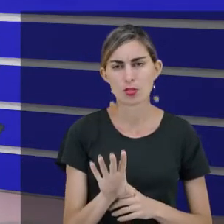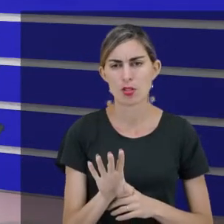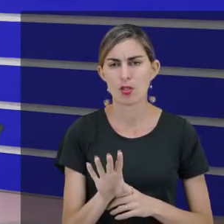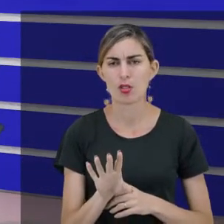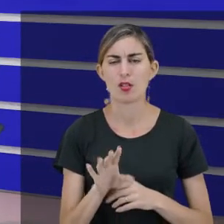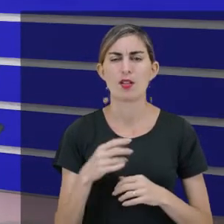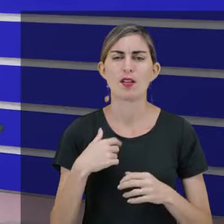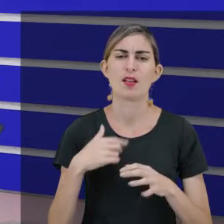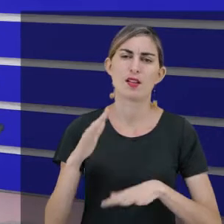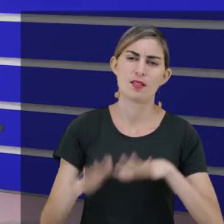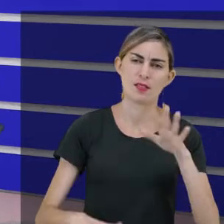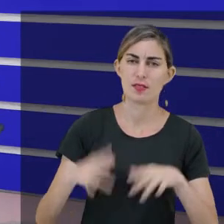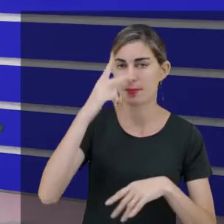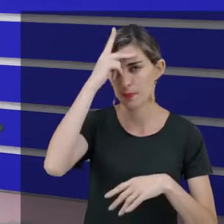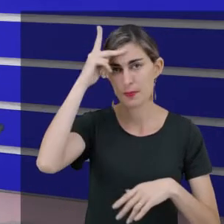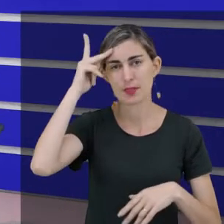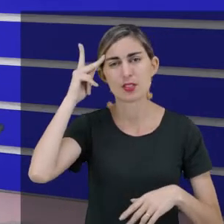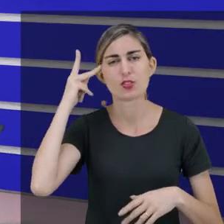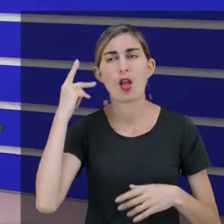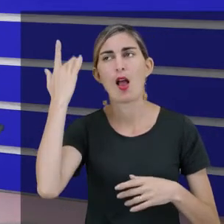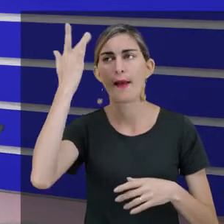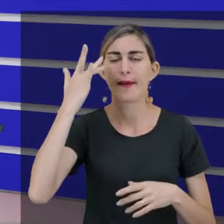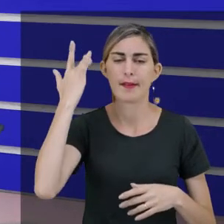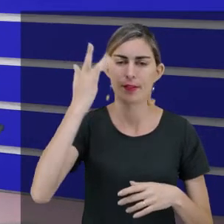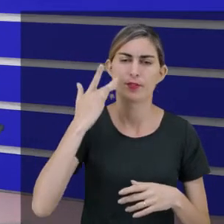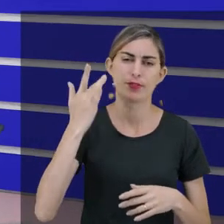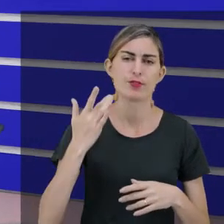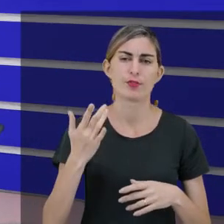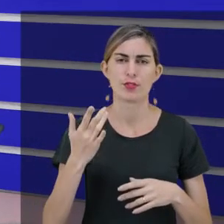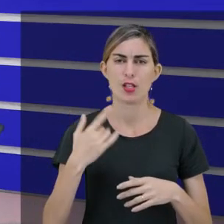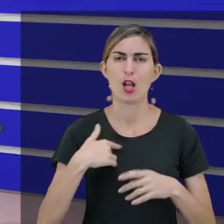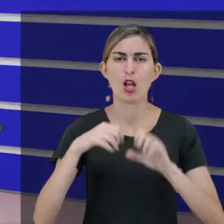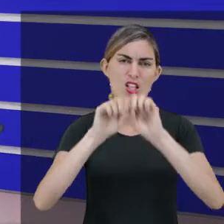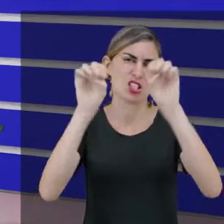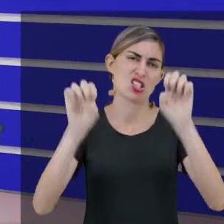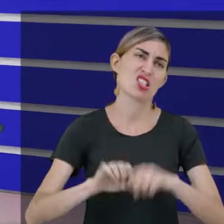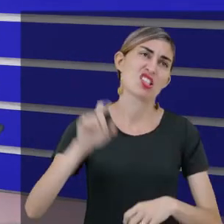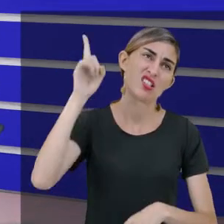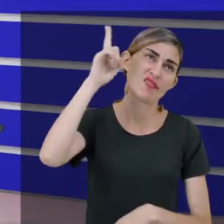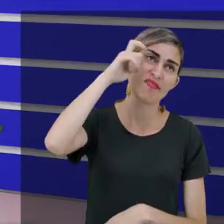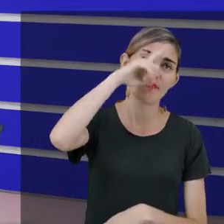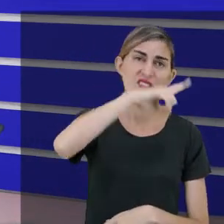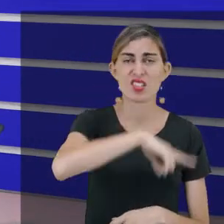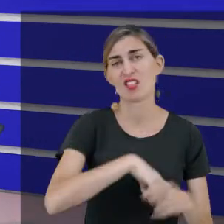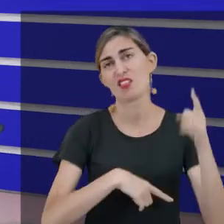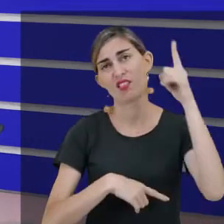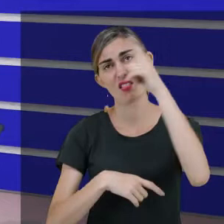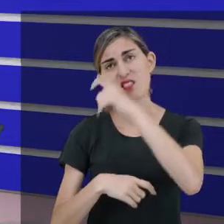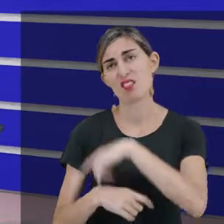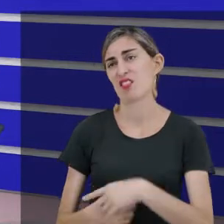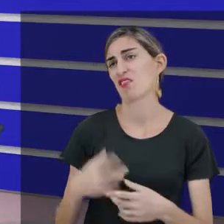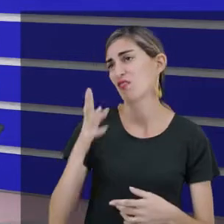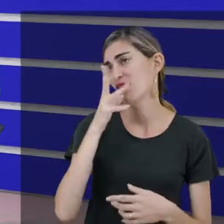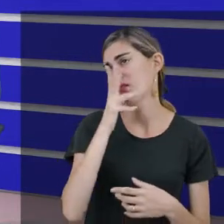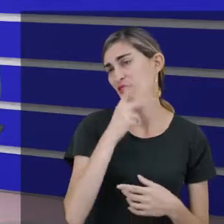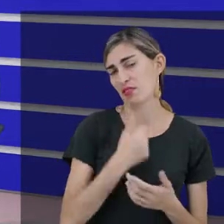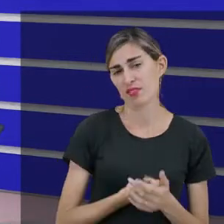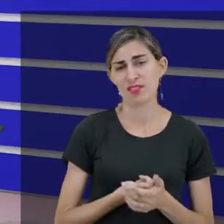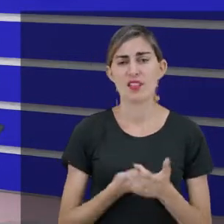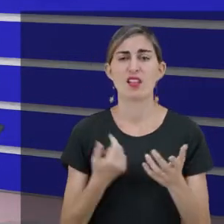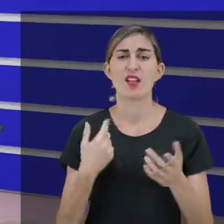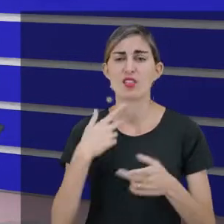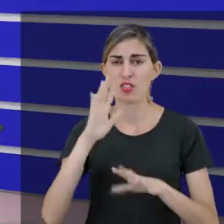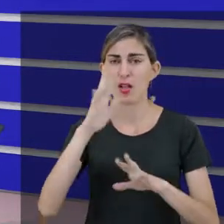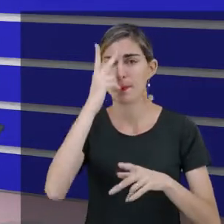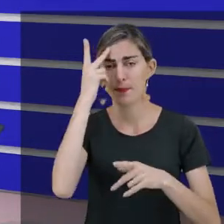muito convencional as pessoas acharem que é um sistema doloroso, que é um sistema penoso, porque a gente ouve